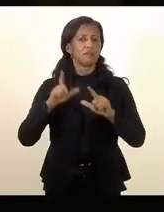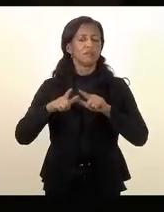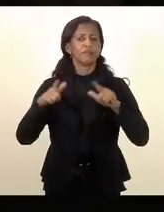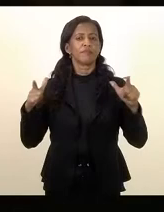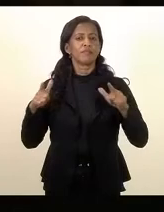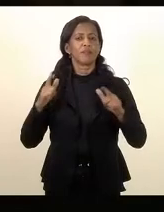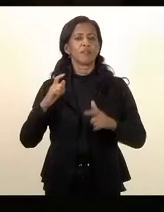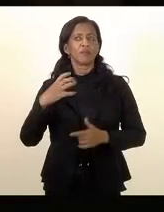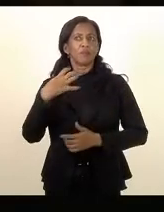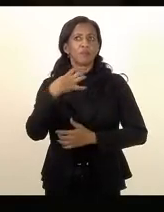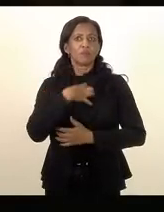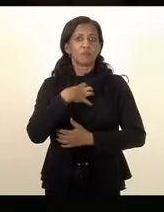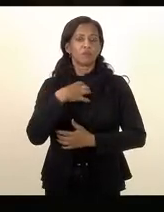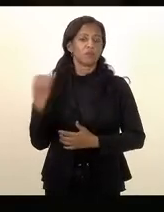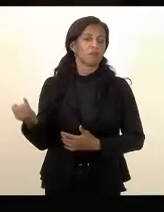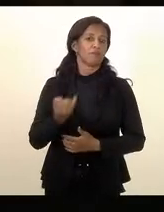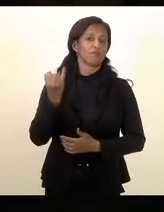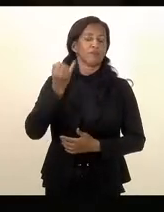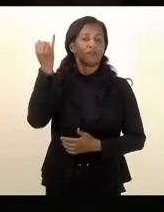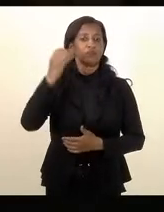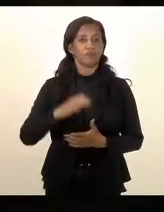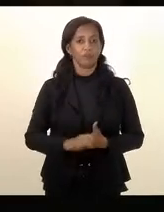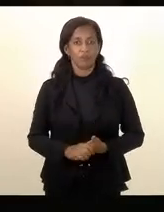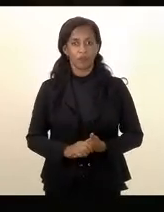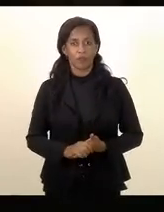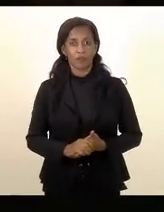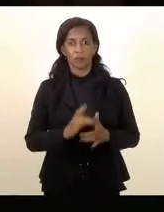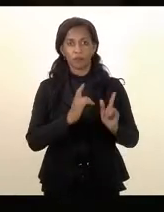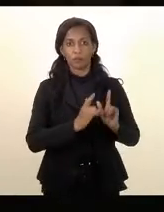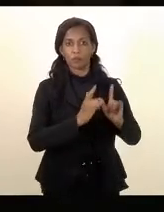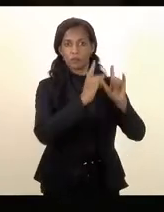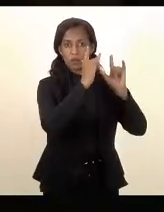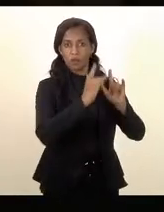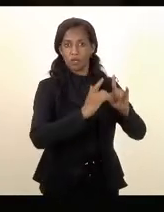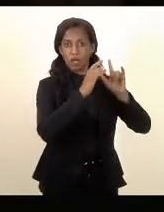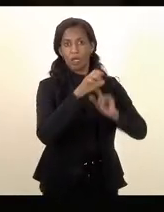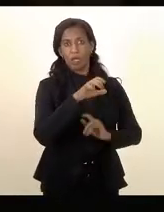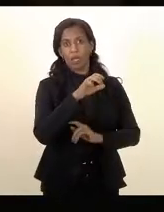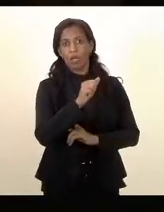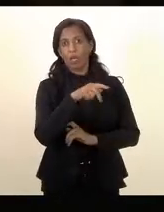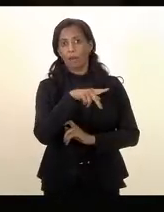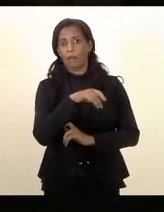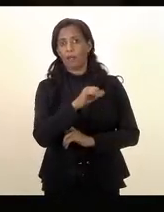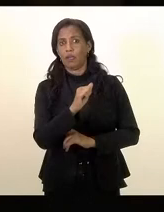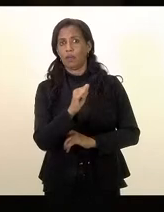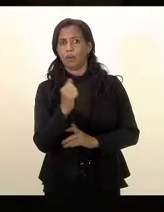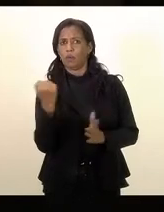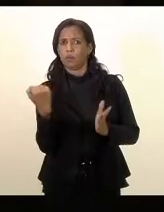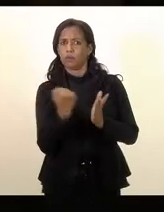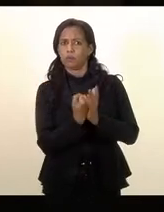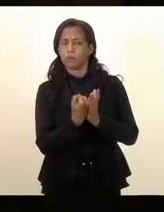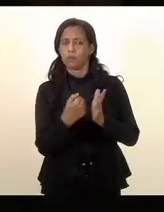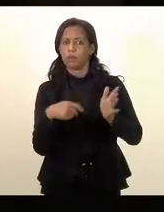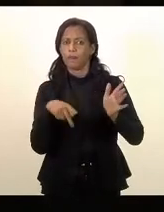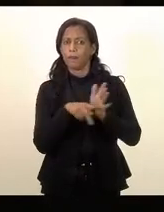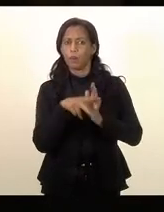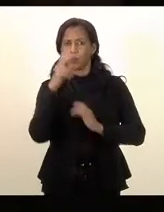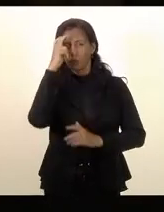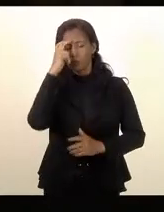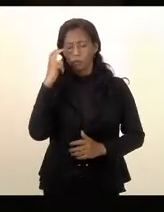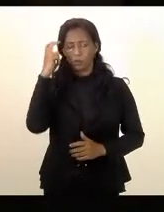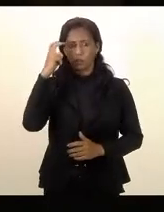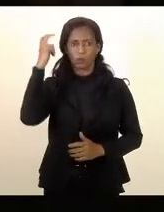significado da importância do edifício Gustavo Capanema como símbolo cultural